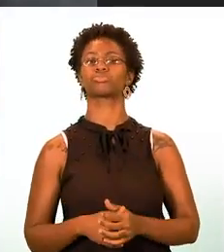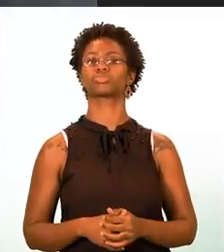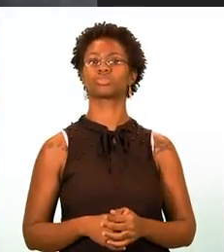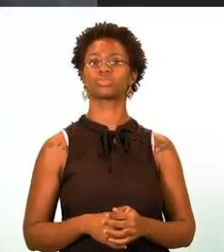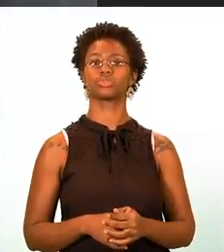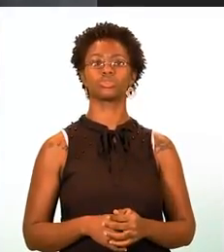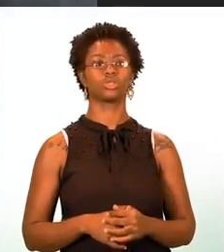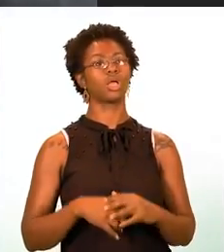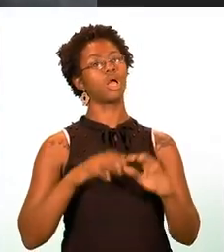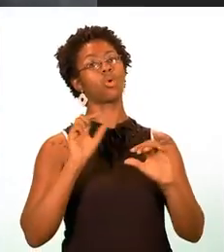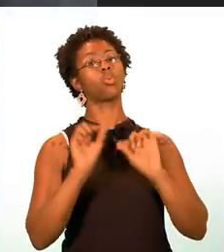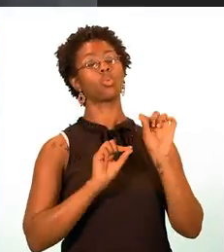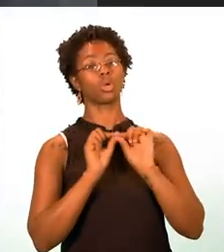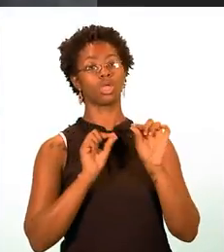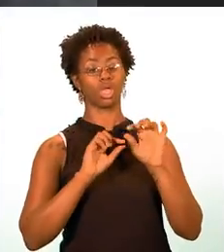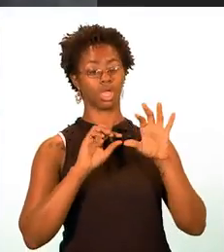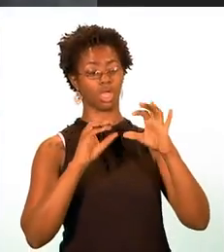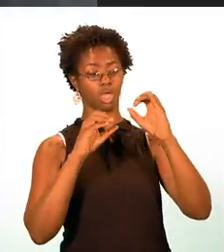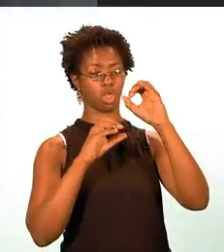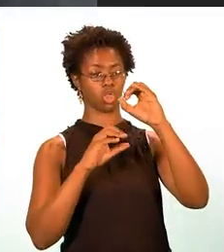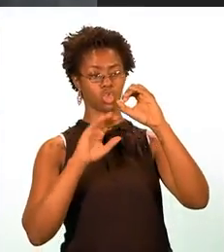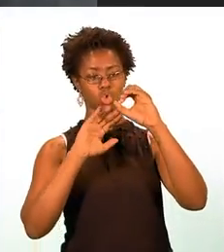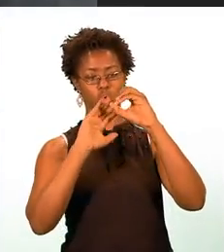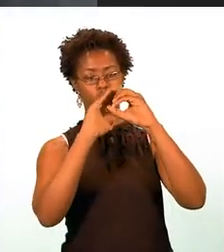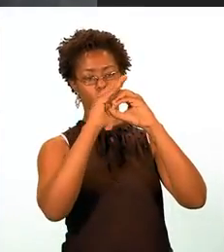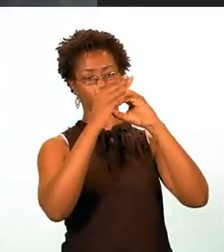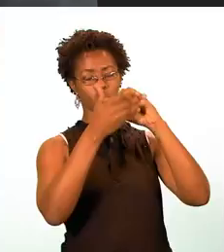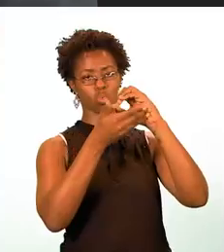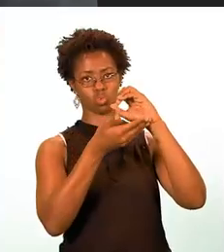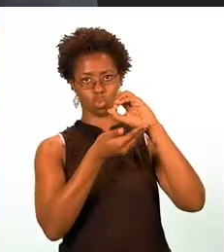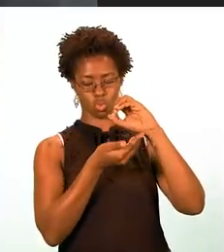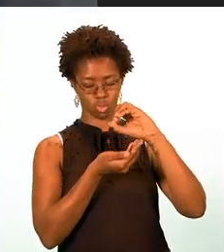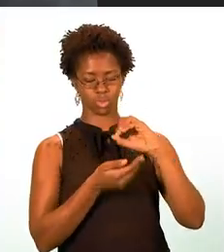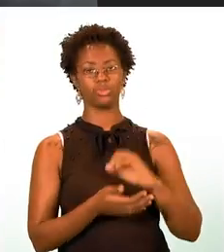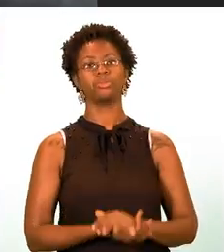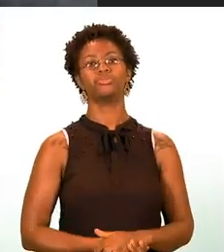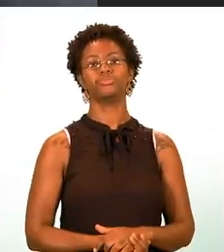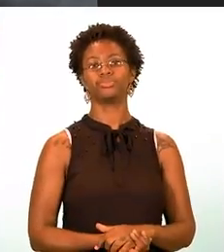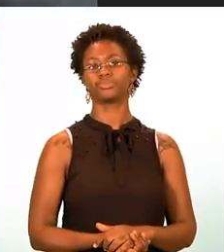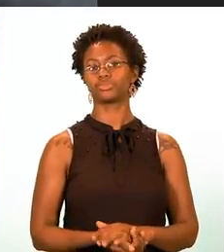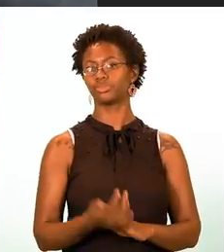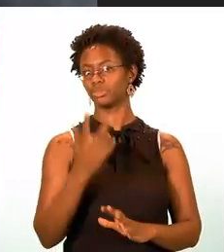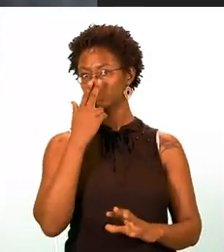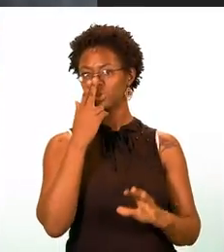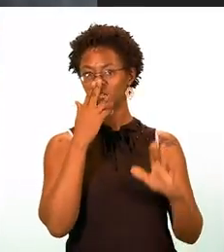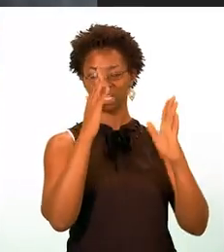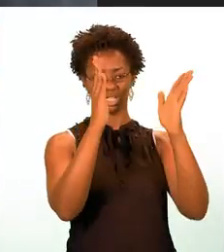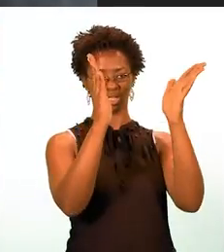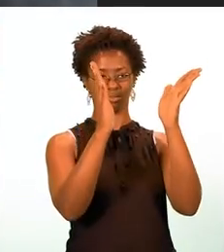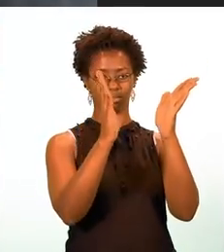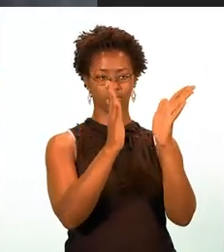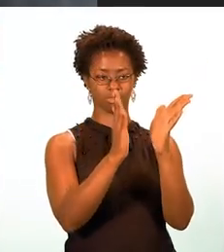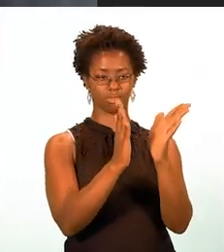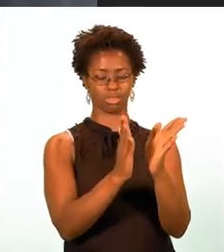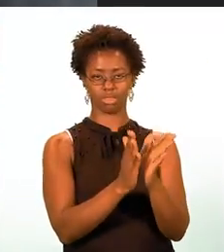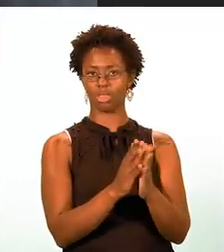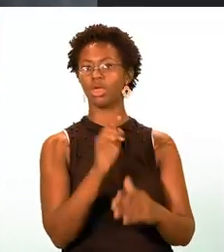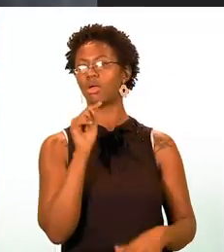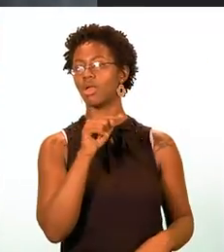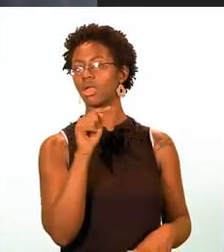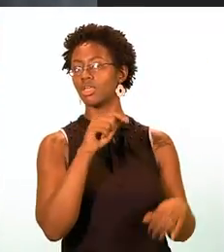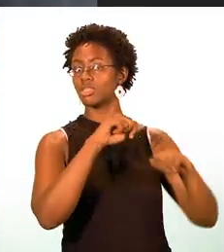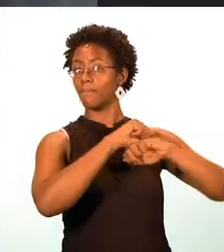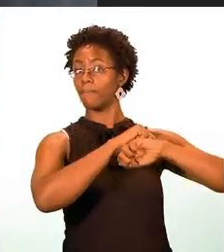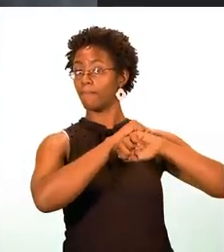Olha, ele é redondo, ele é como se fosse de um peão. Olha, isso daqui é